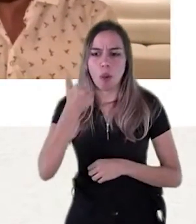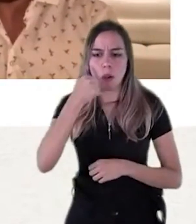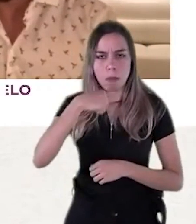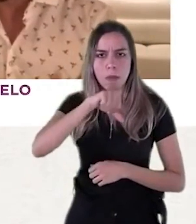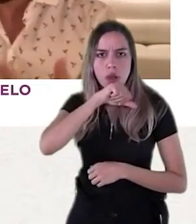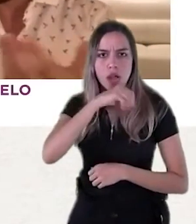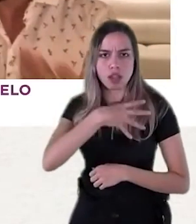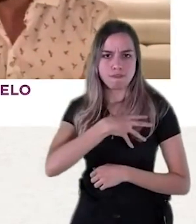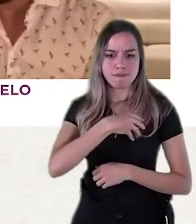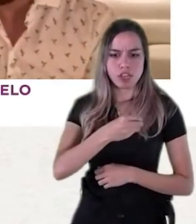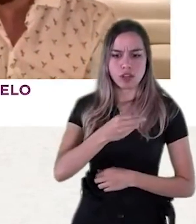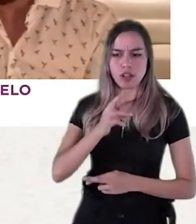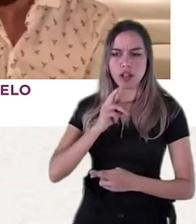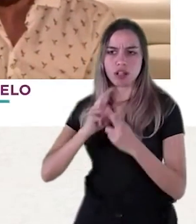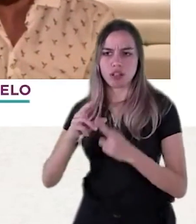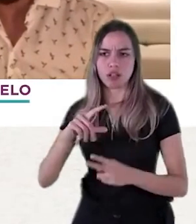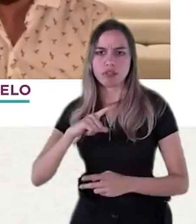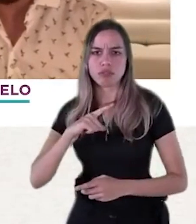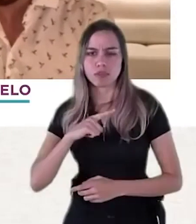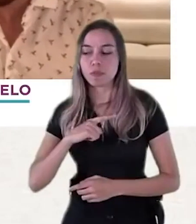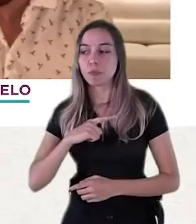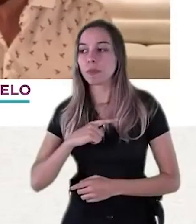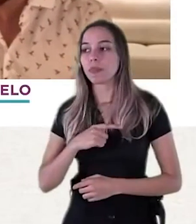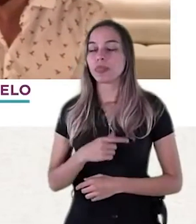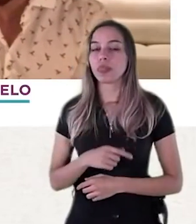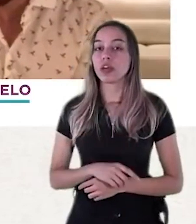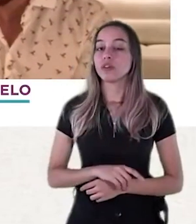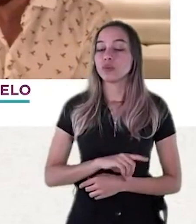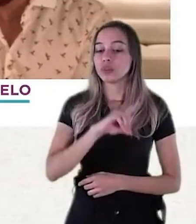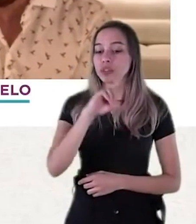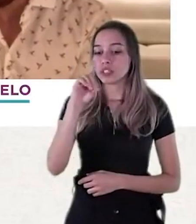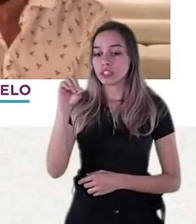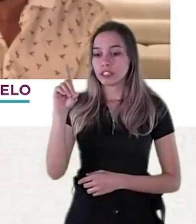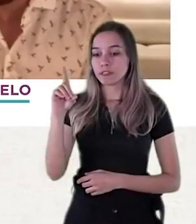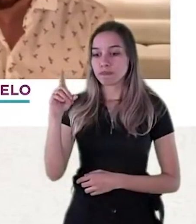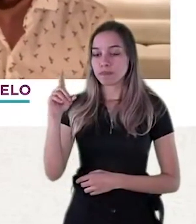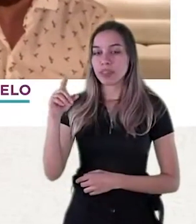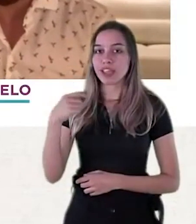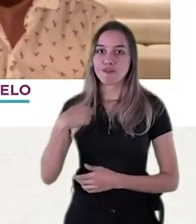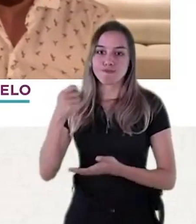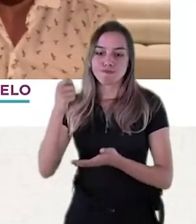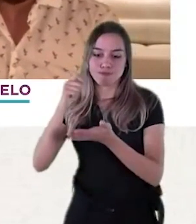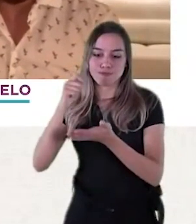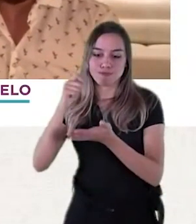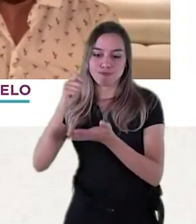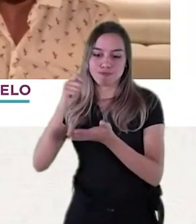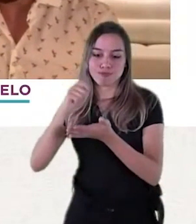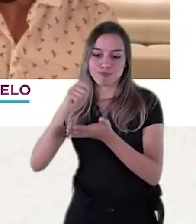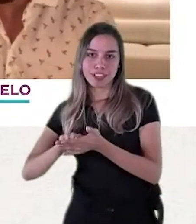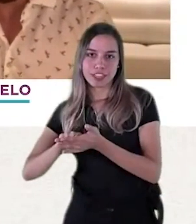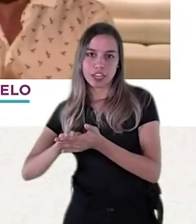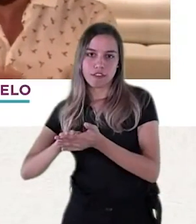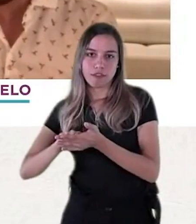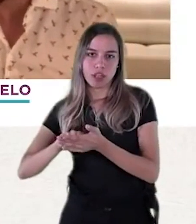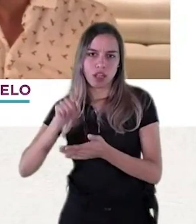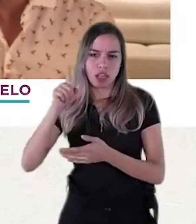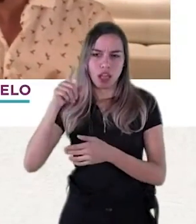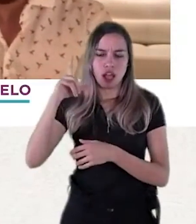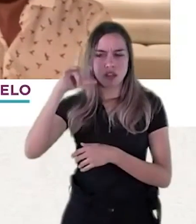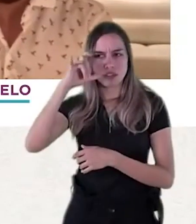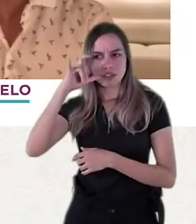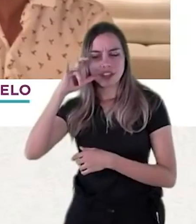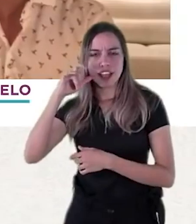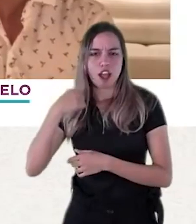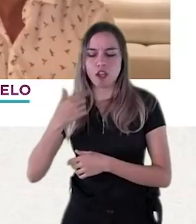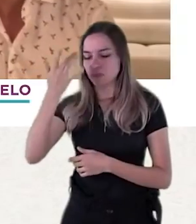isso, né? Tanto é que no dia eu fiz um texto sobre Dona Déia e Paulo, eu não consigo saber onde termina um,